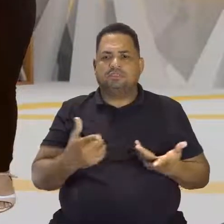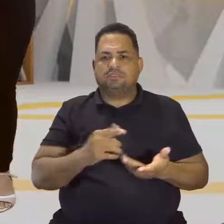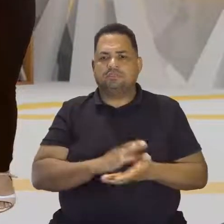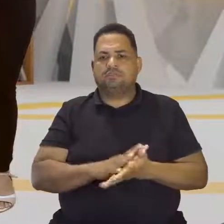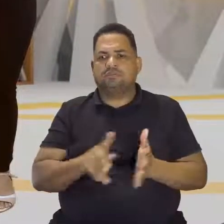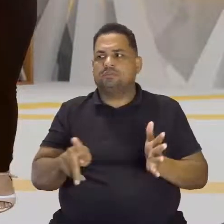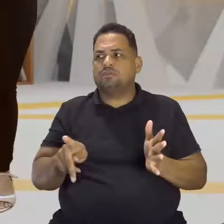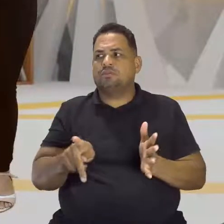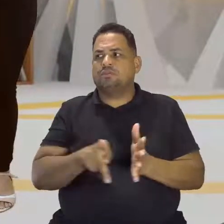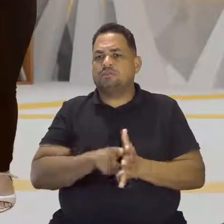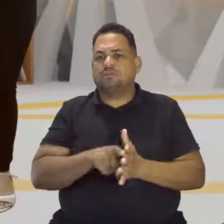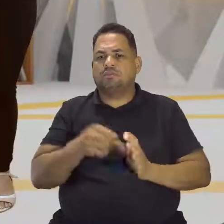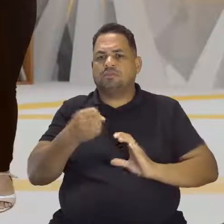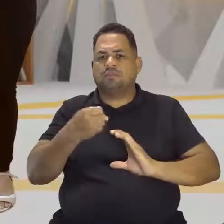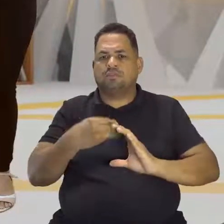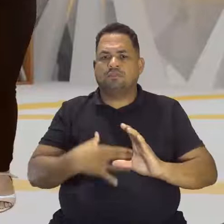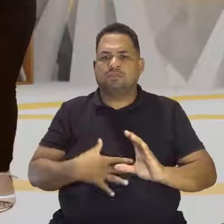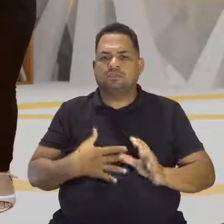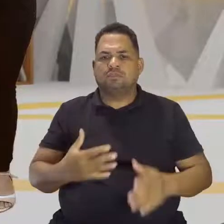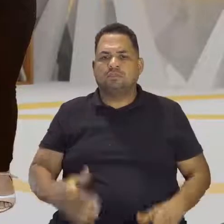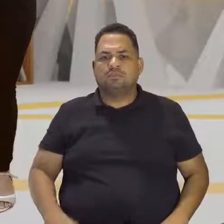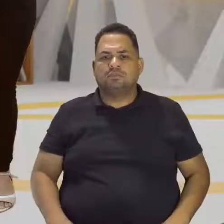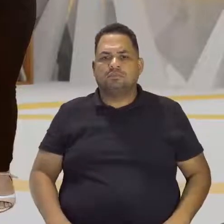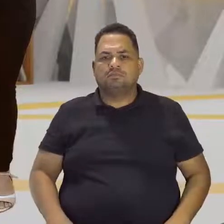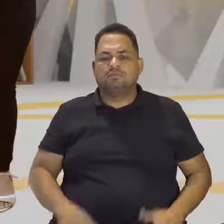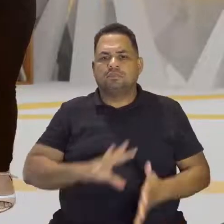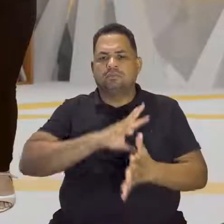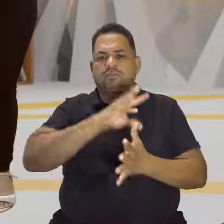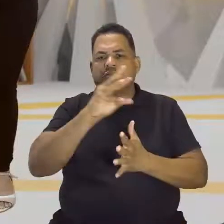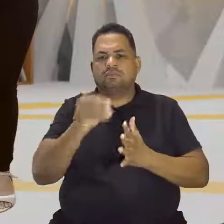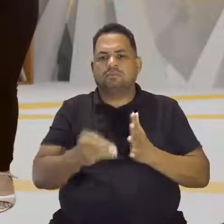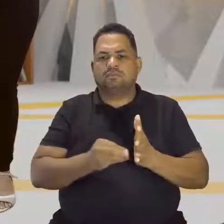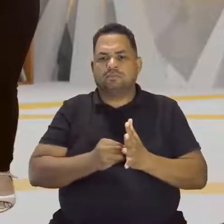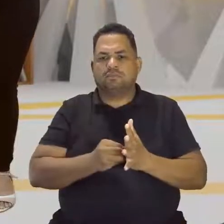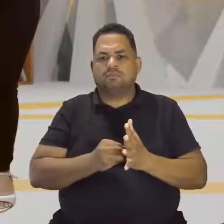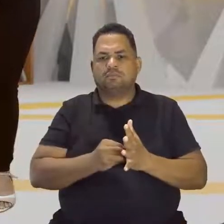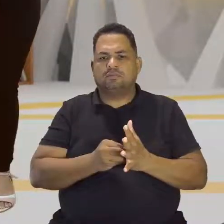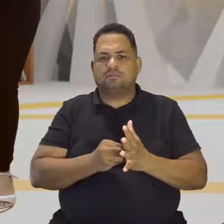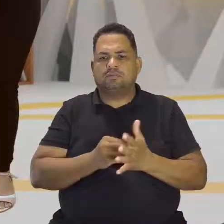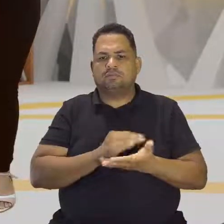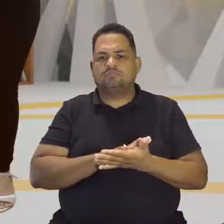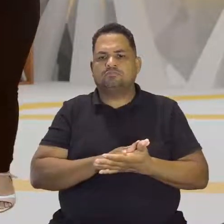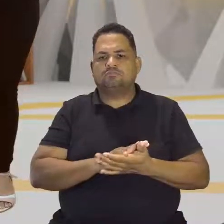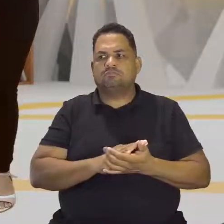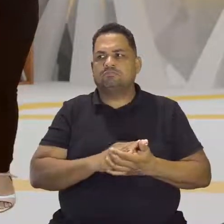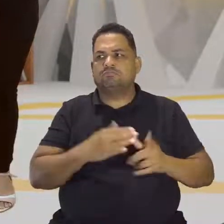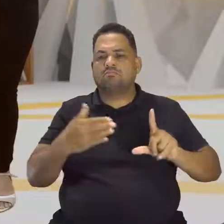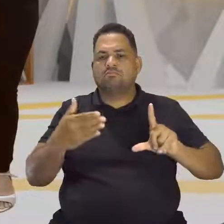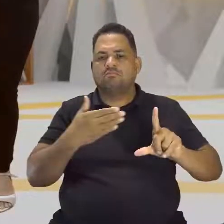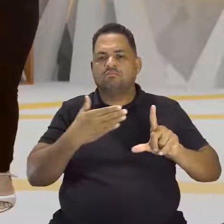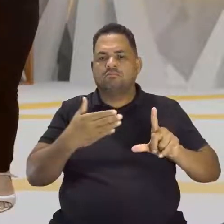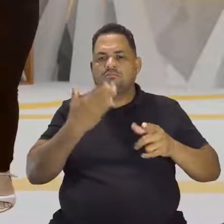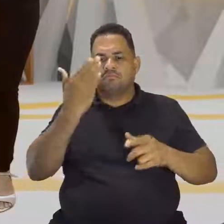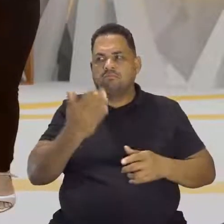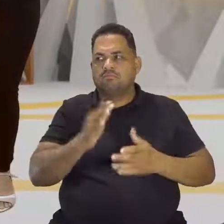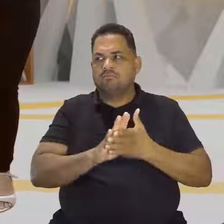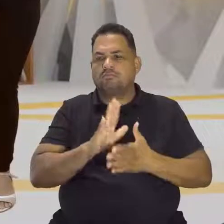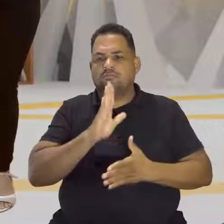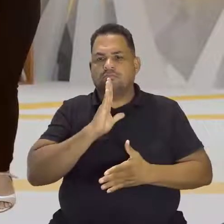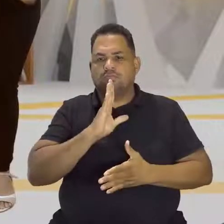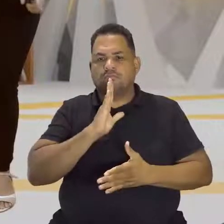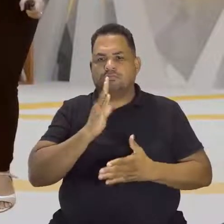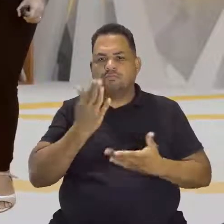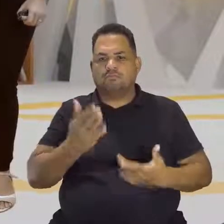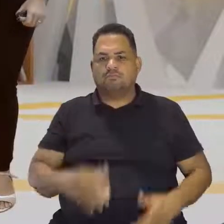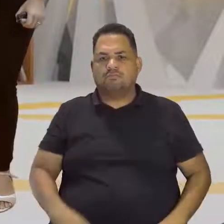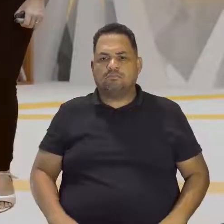por sermos dessa Amazônia, né, da Amazônia. Então vamos ao quadro para a gente conhecer aí